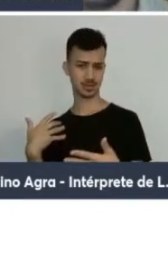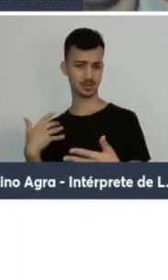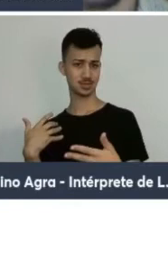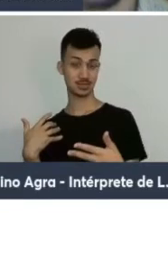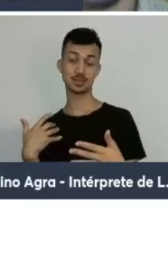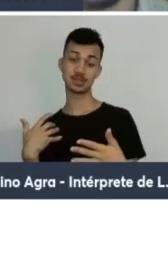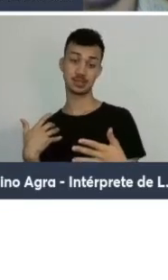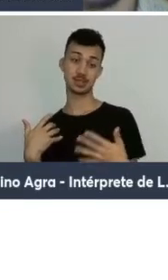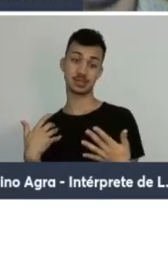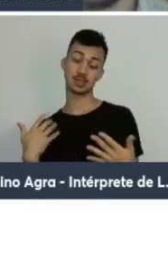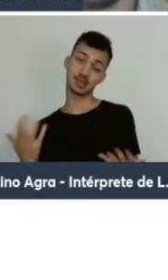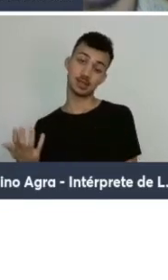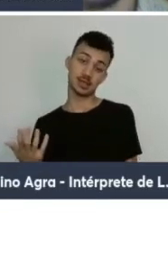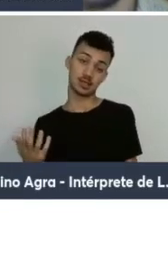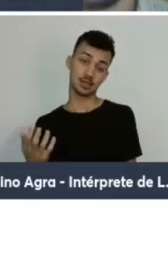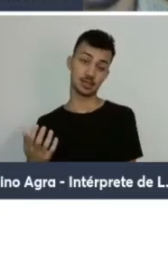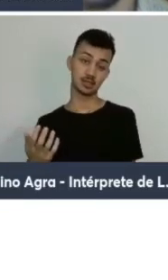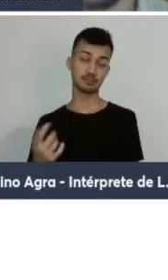coisa